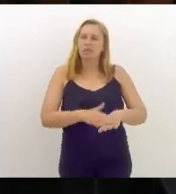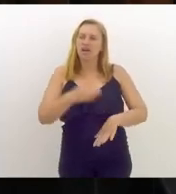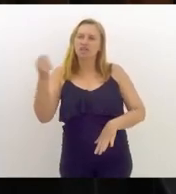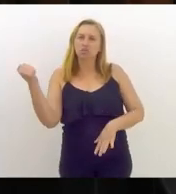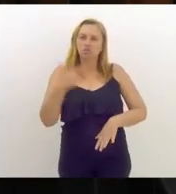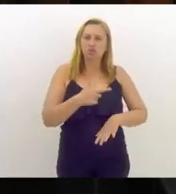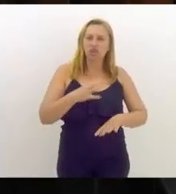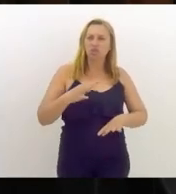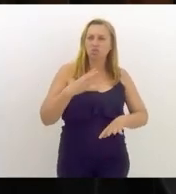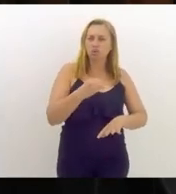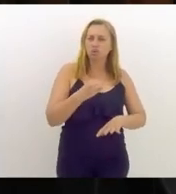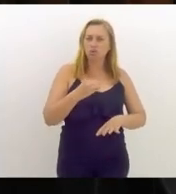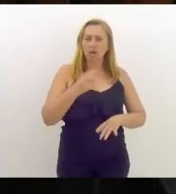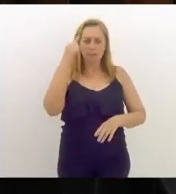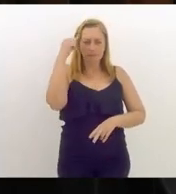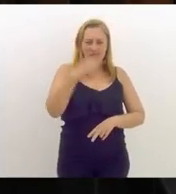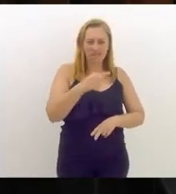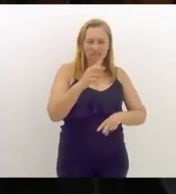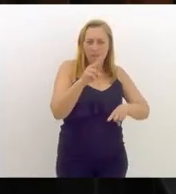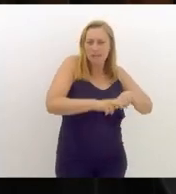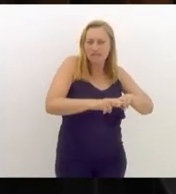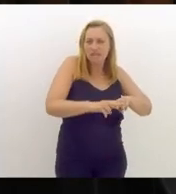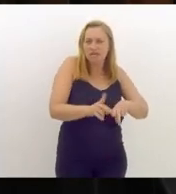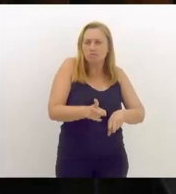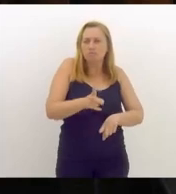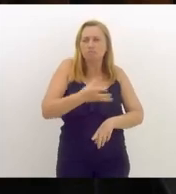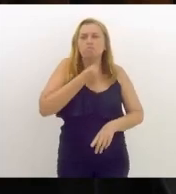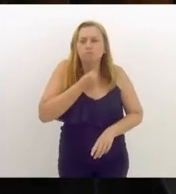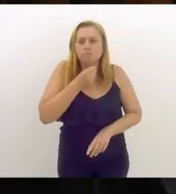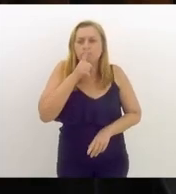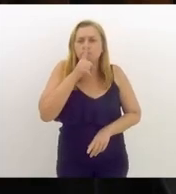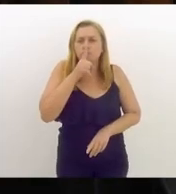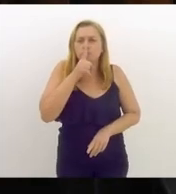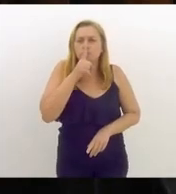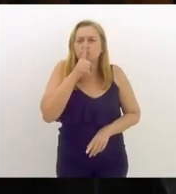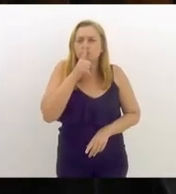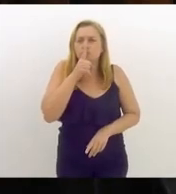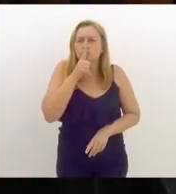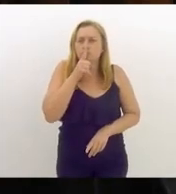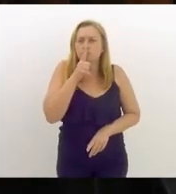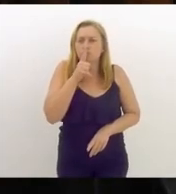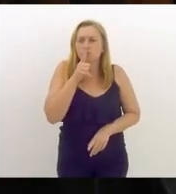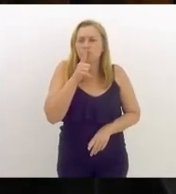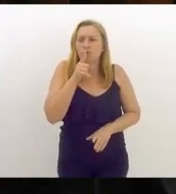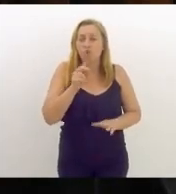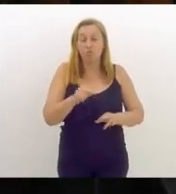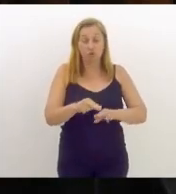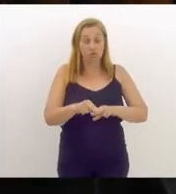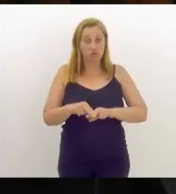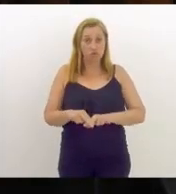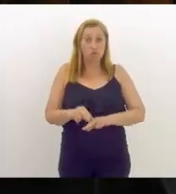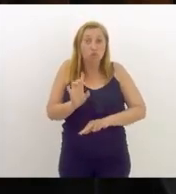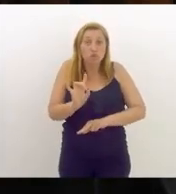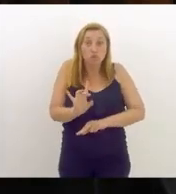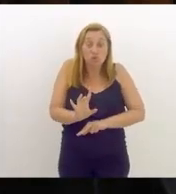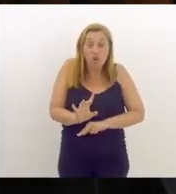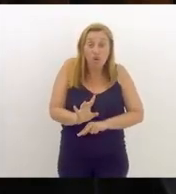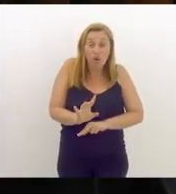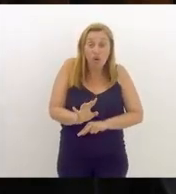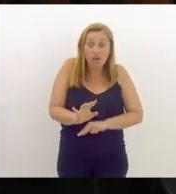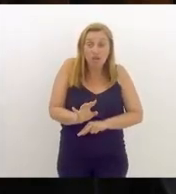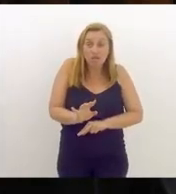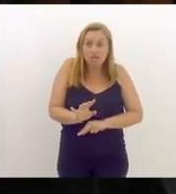aprender mandarei silenciar apenas pelo fato de